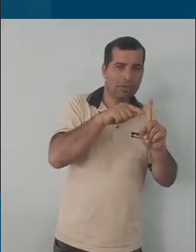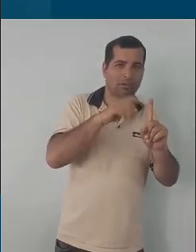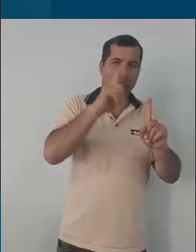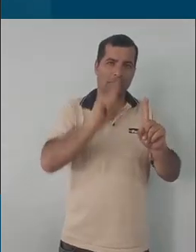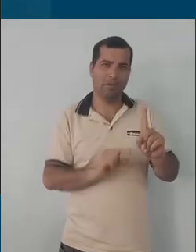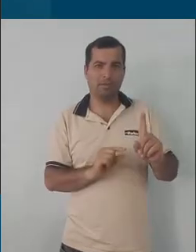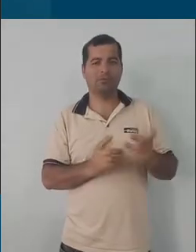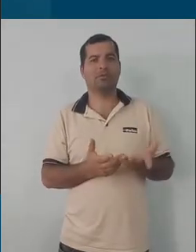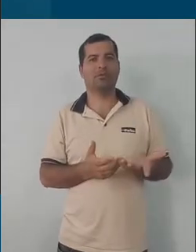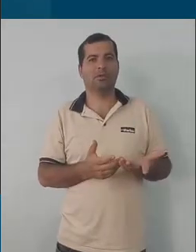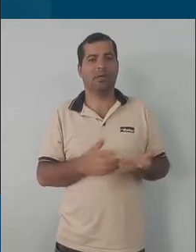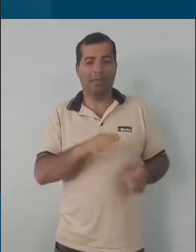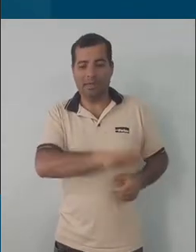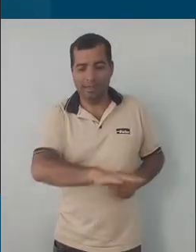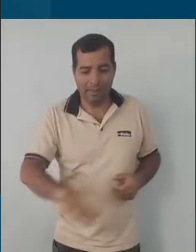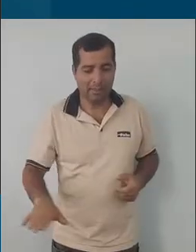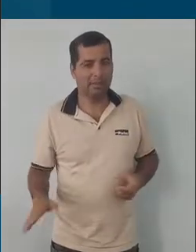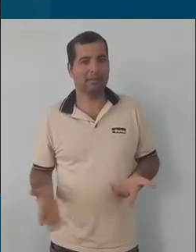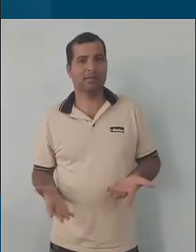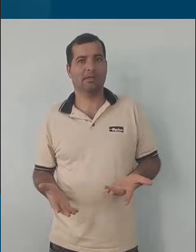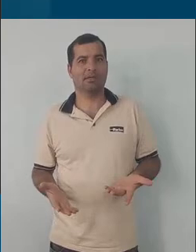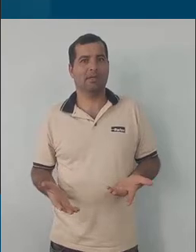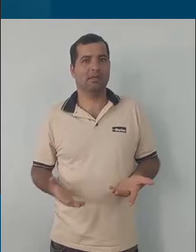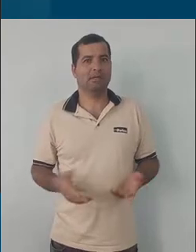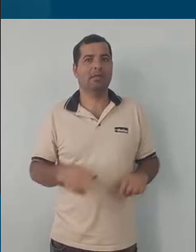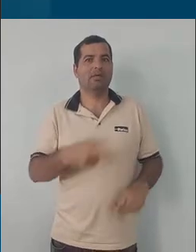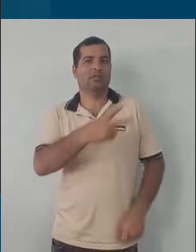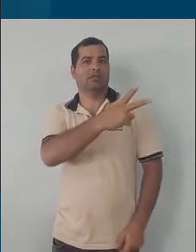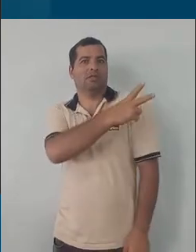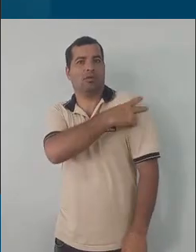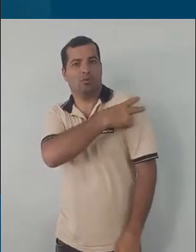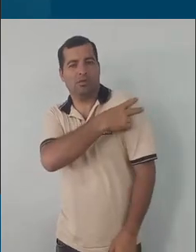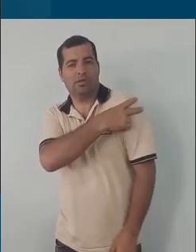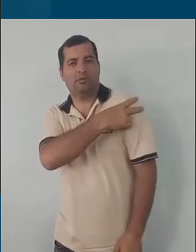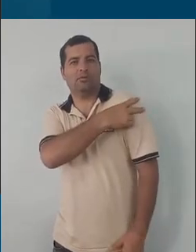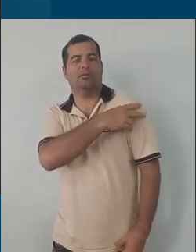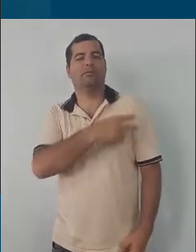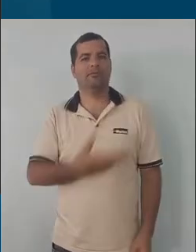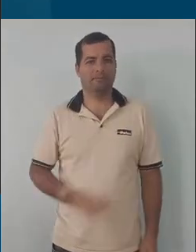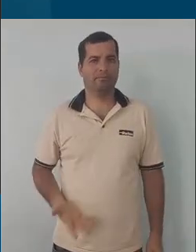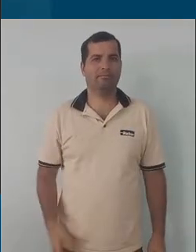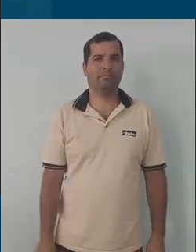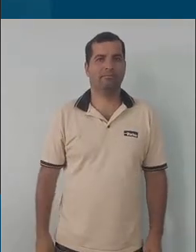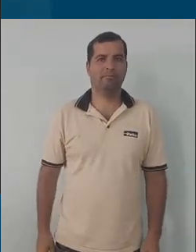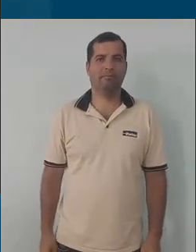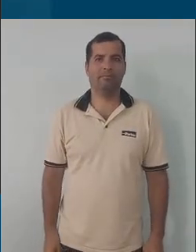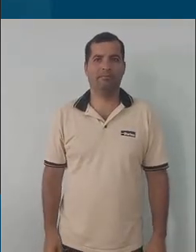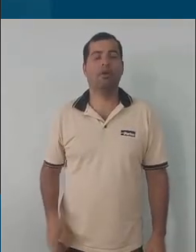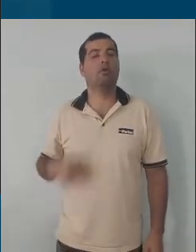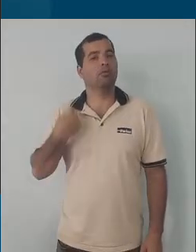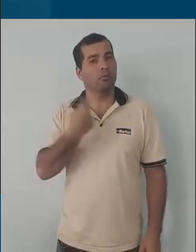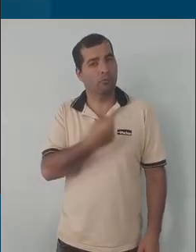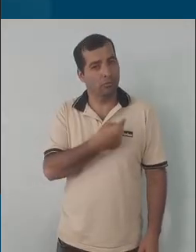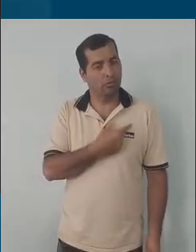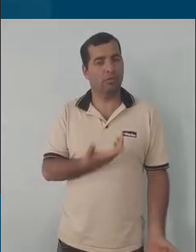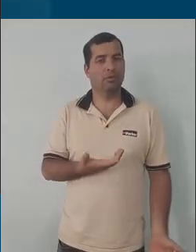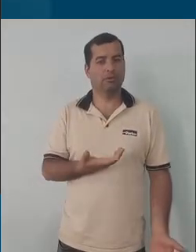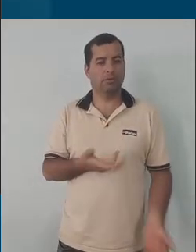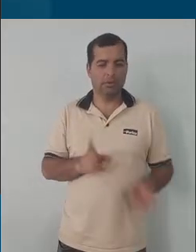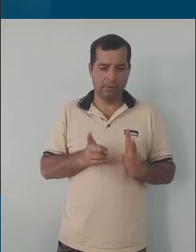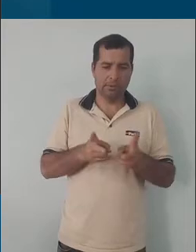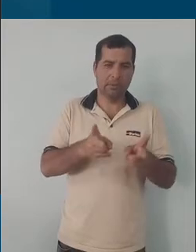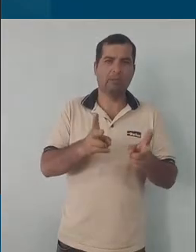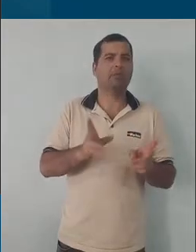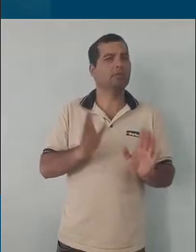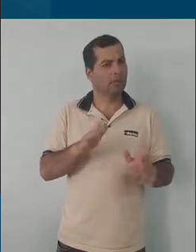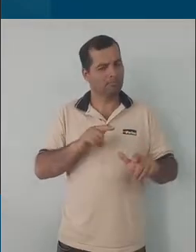para crianças no segundo ano do ensino fundamental. Né? Nós tínhamos, como eu também tinha trabalhado e fui